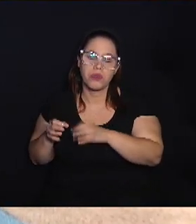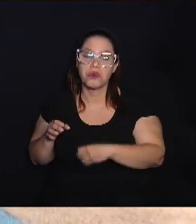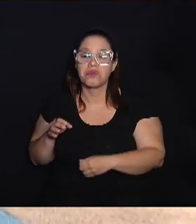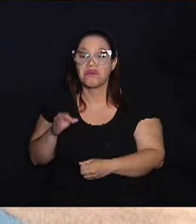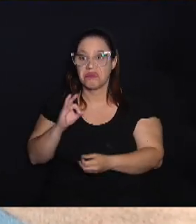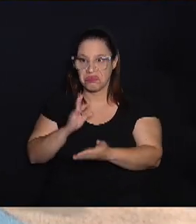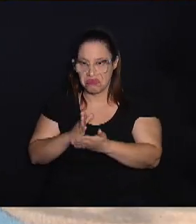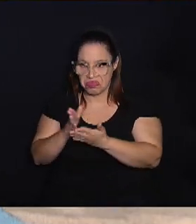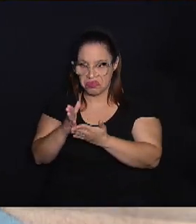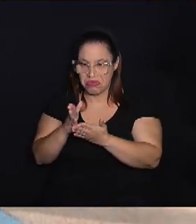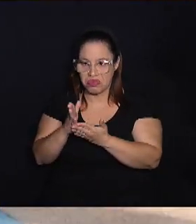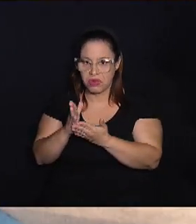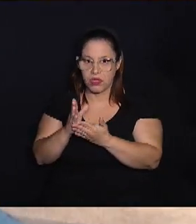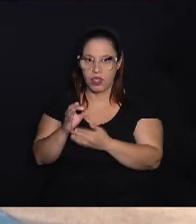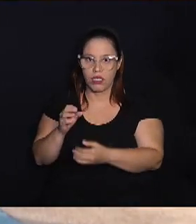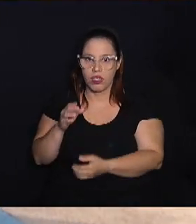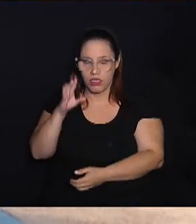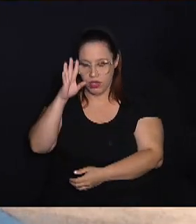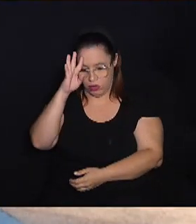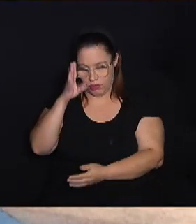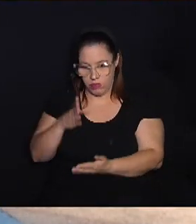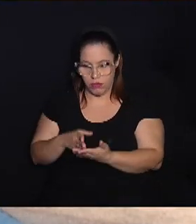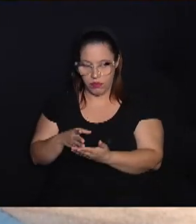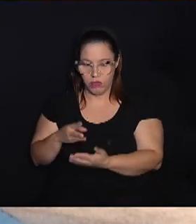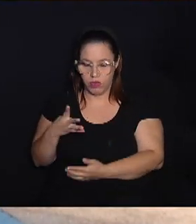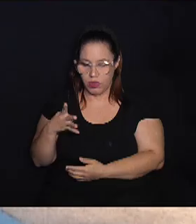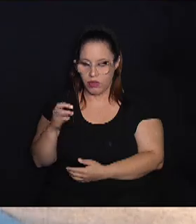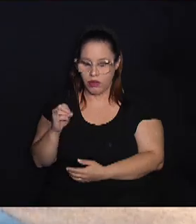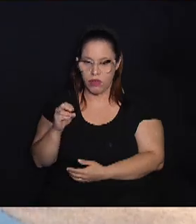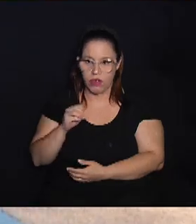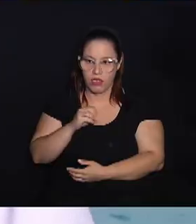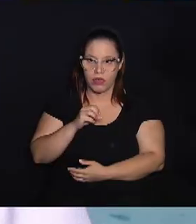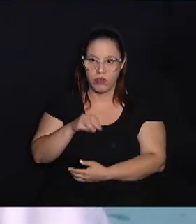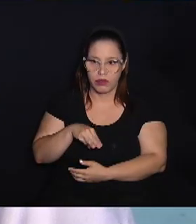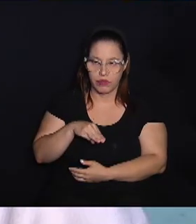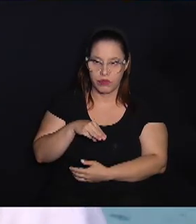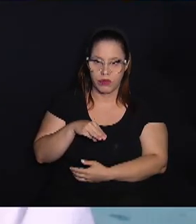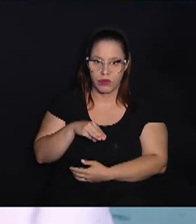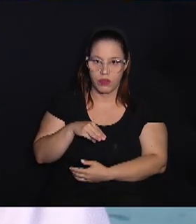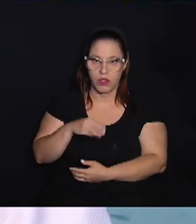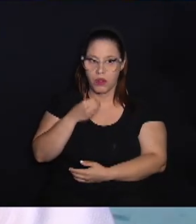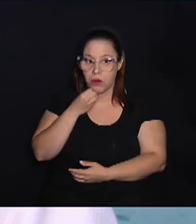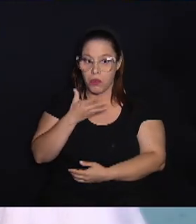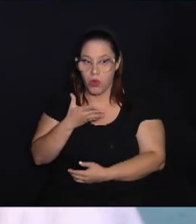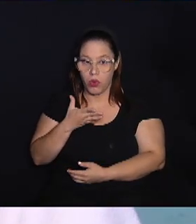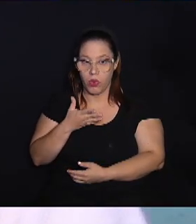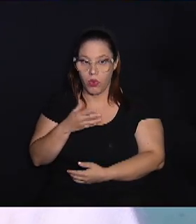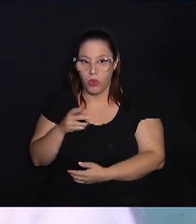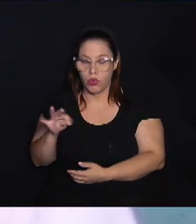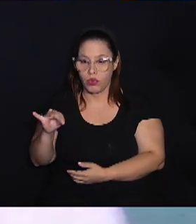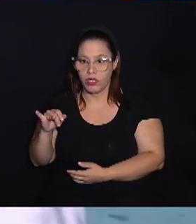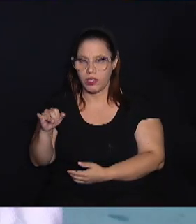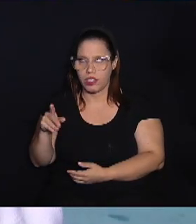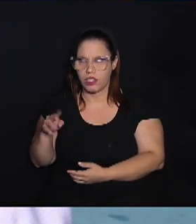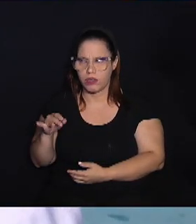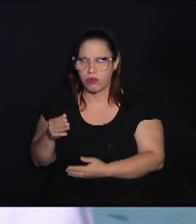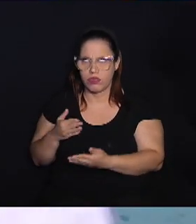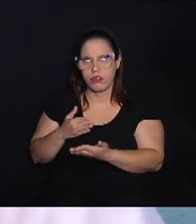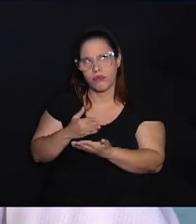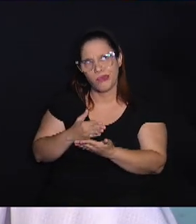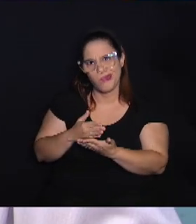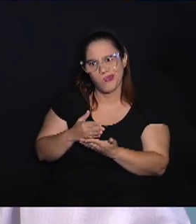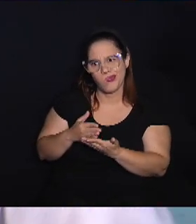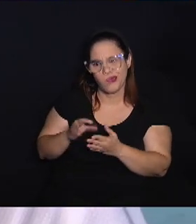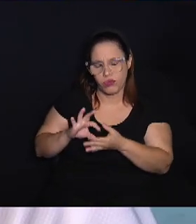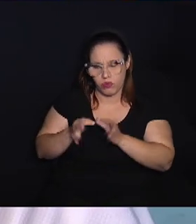para fazer o índice olímpico nos 400 metros rasos. Bom, o treino da Tiffany ele começou para os Jogos